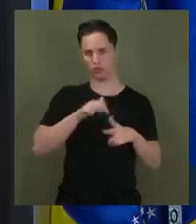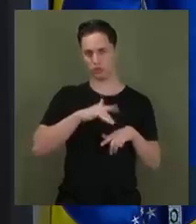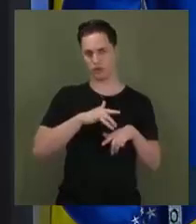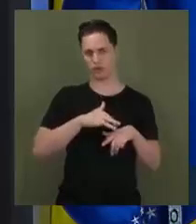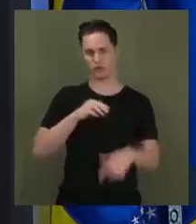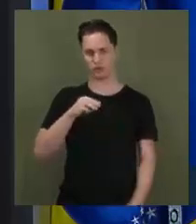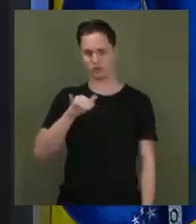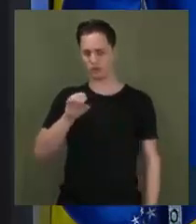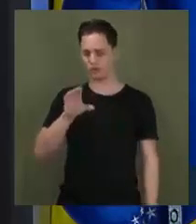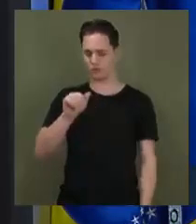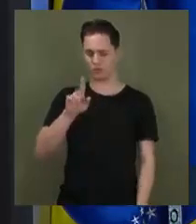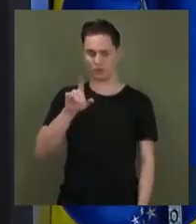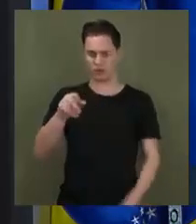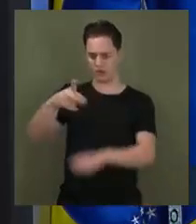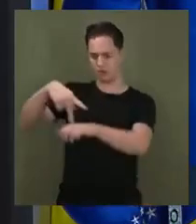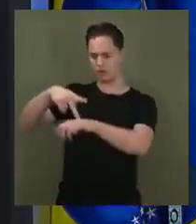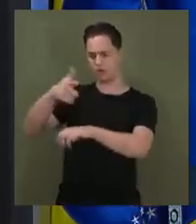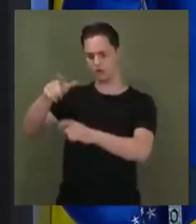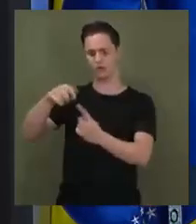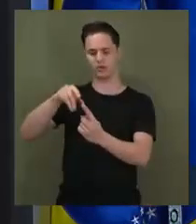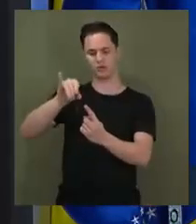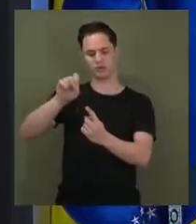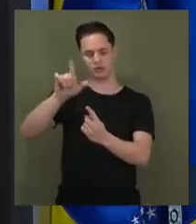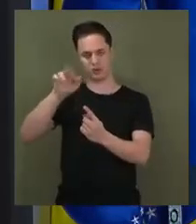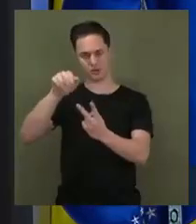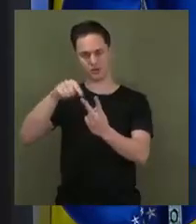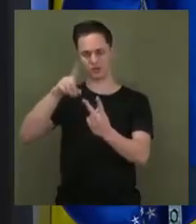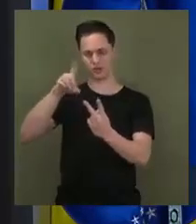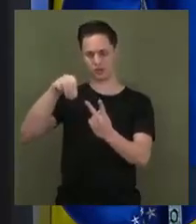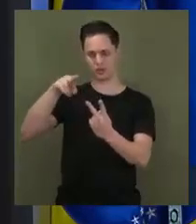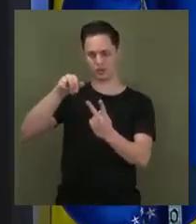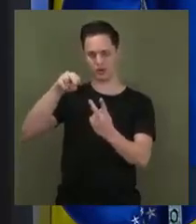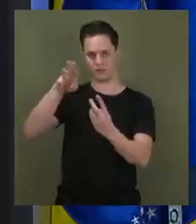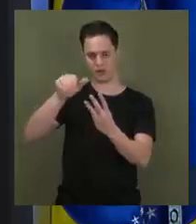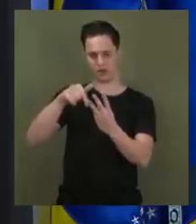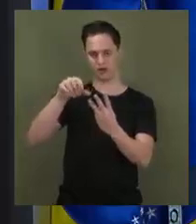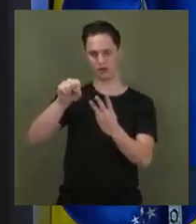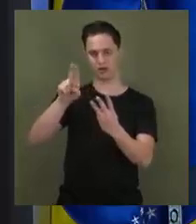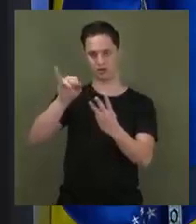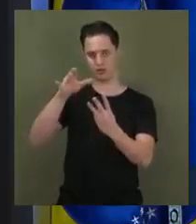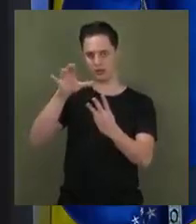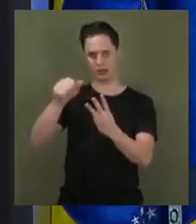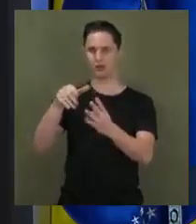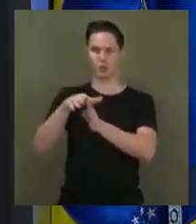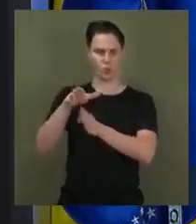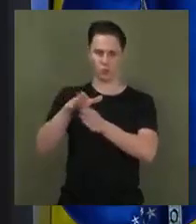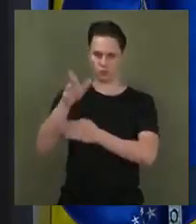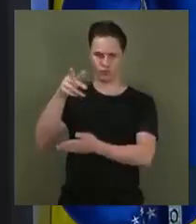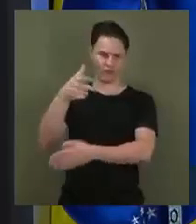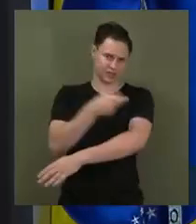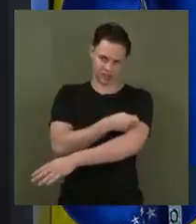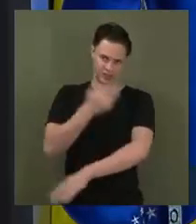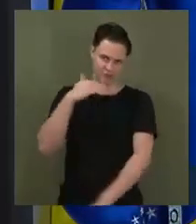Na Islândia, Dinamarca, Suíça, não se recomenda vacina infantil. E,